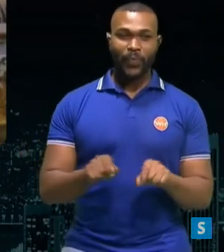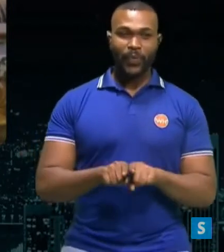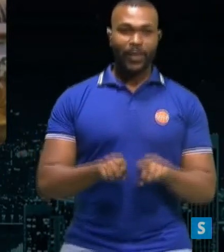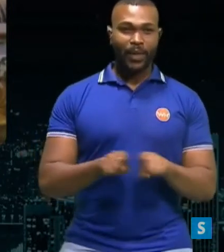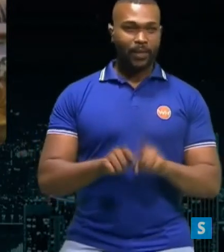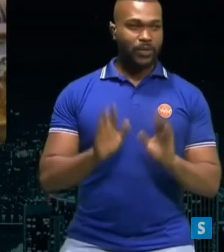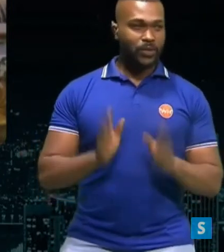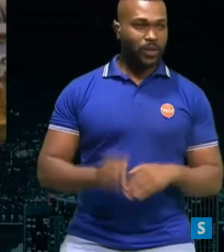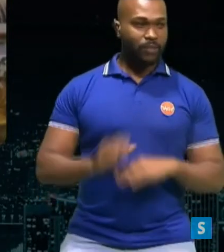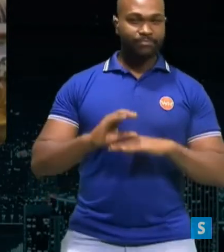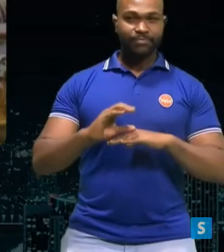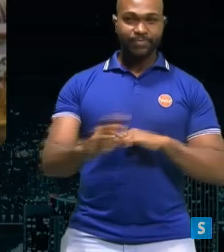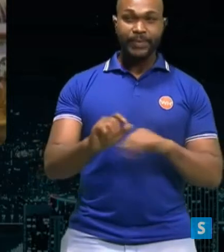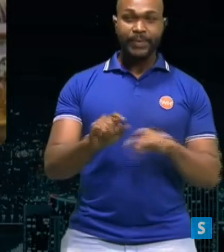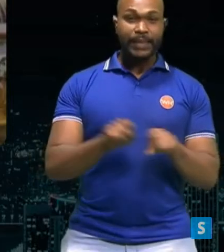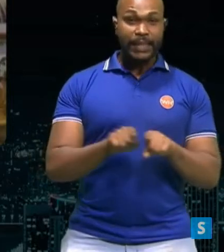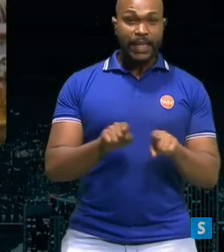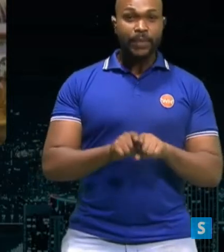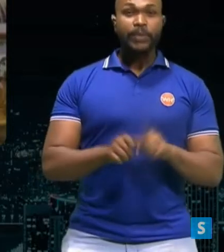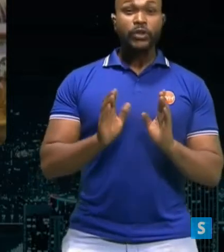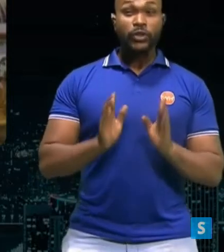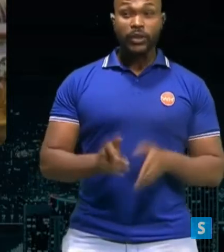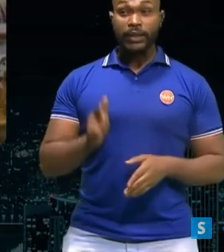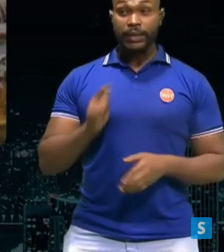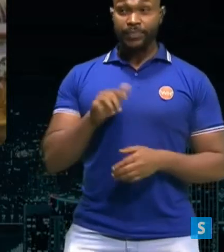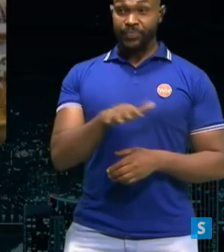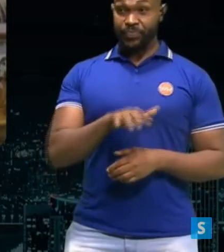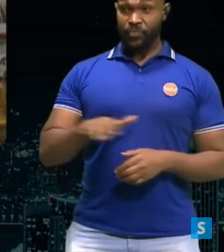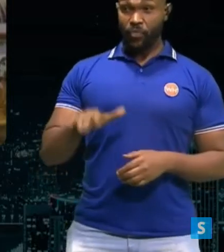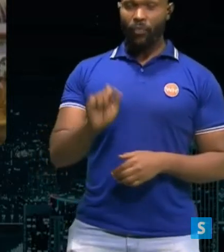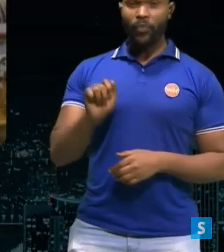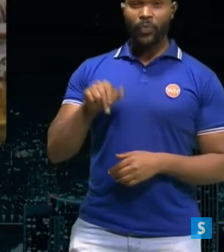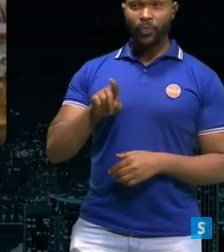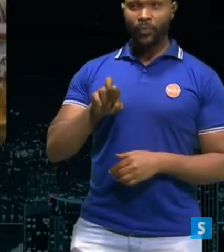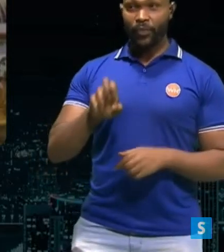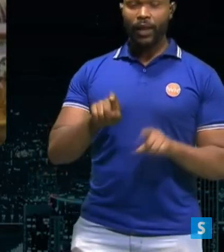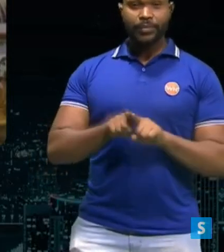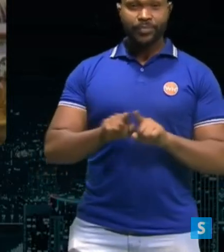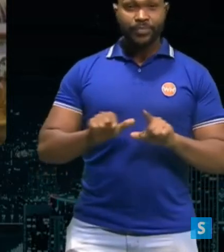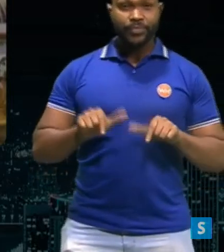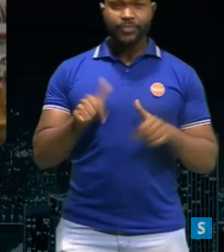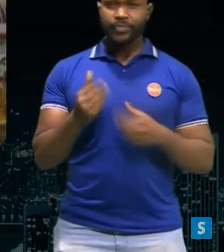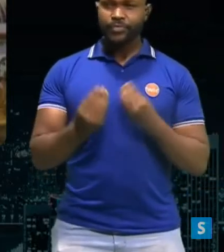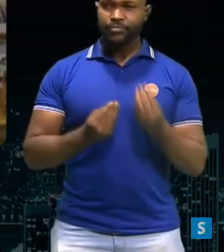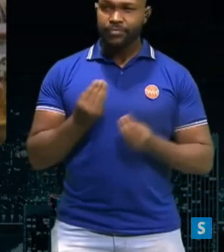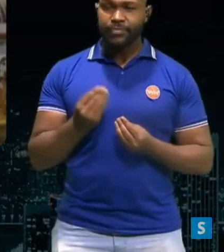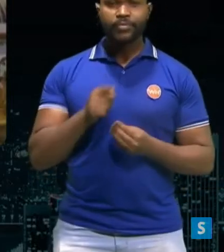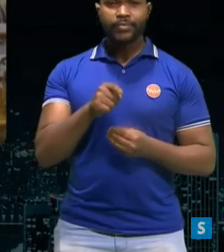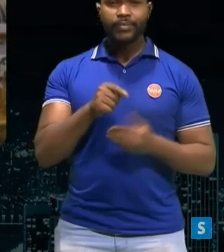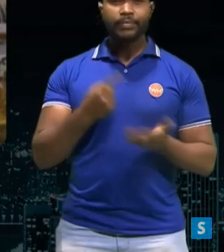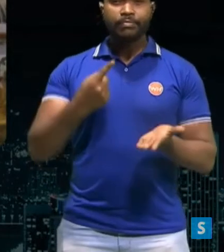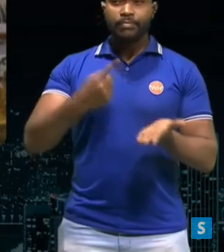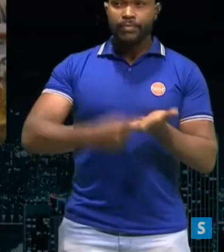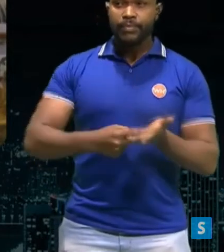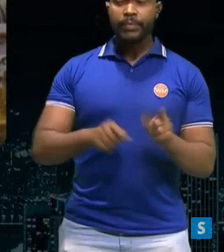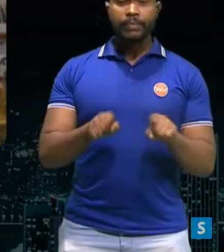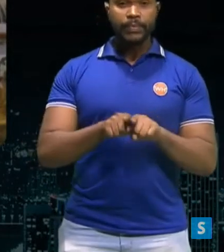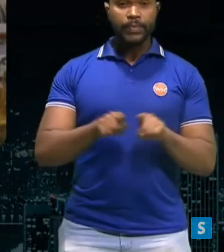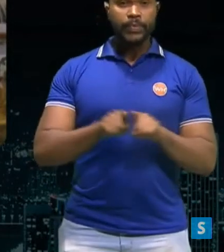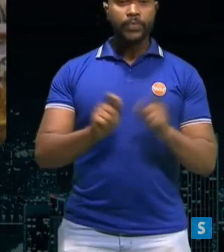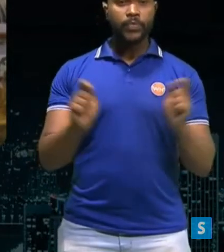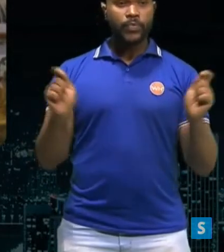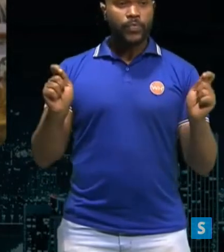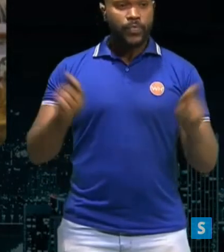by mas a investidora vice é de ver né o ativista como é que vocês combinam as suas